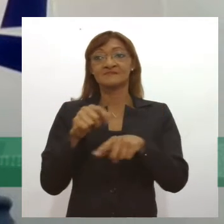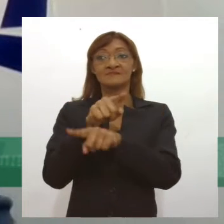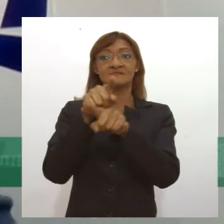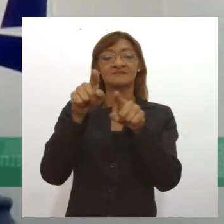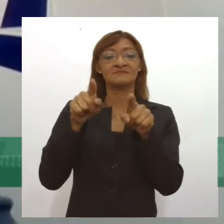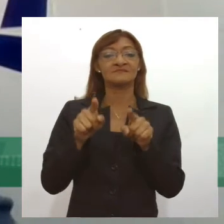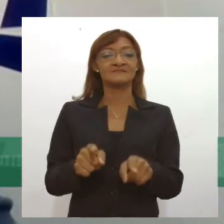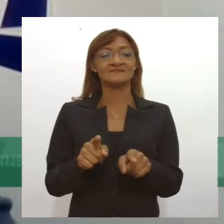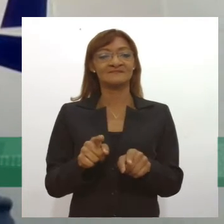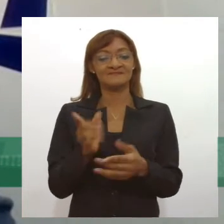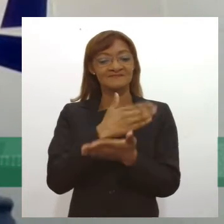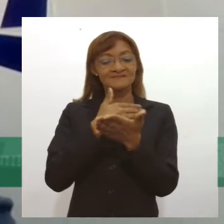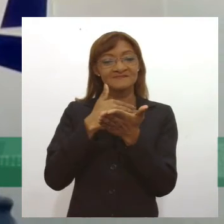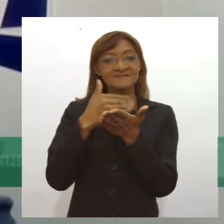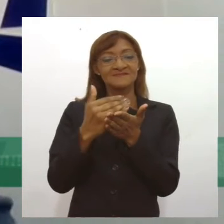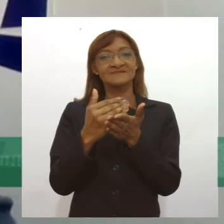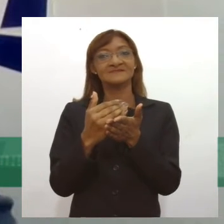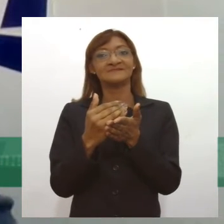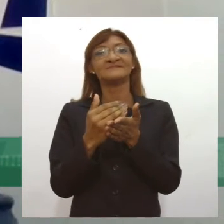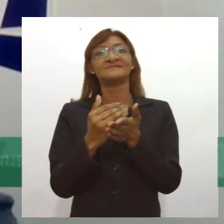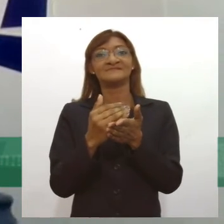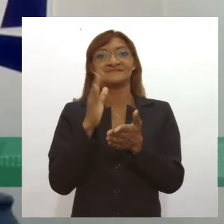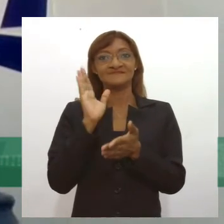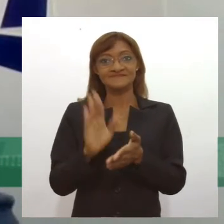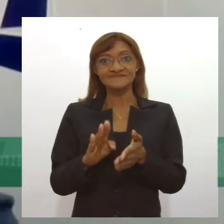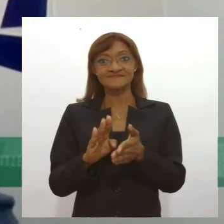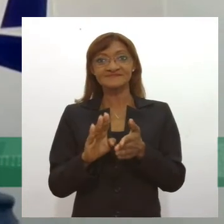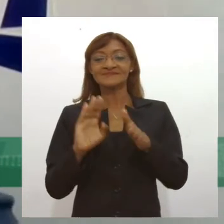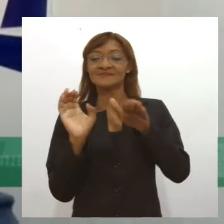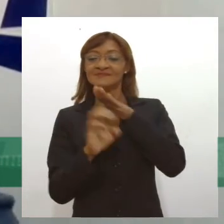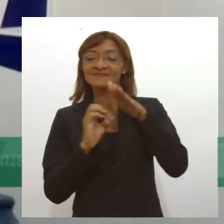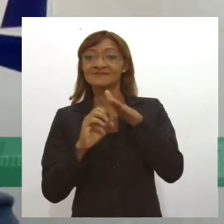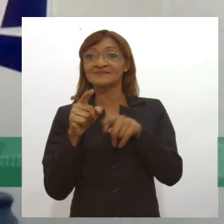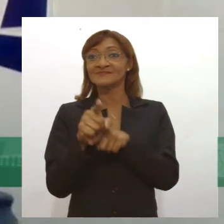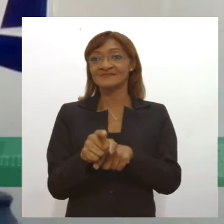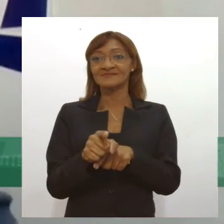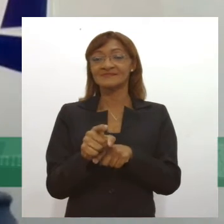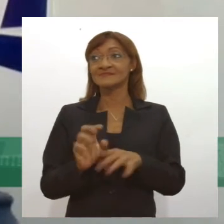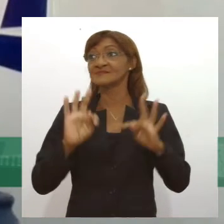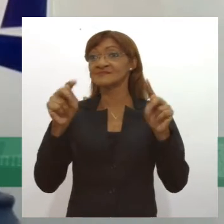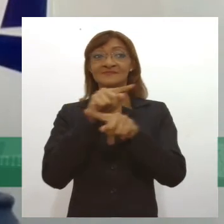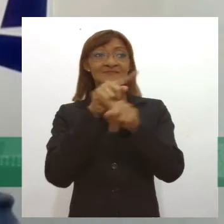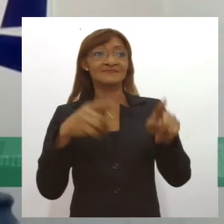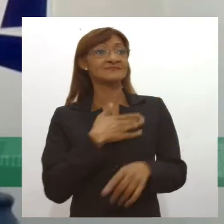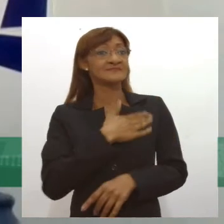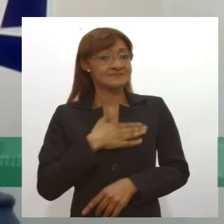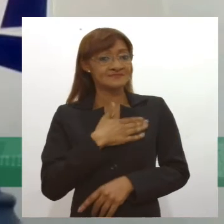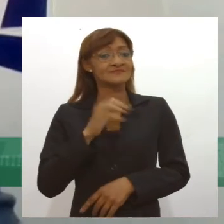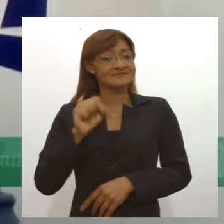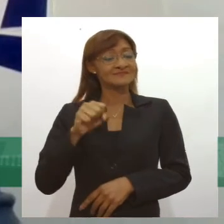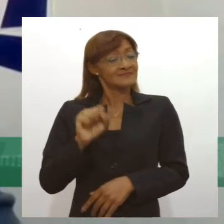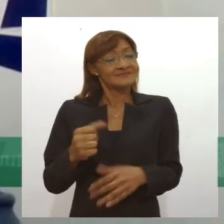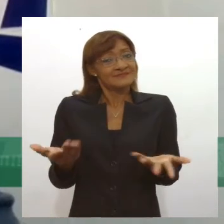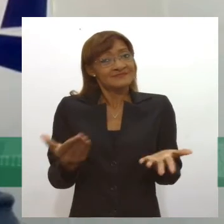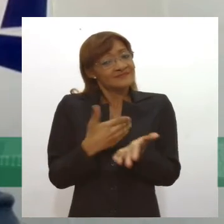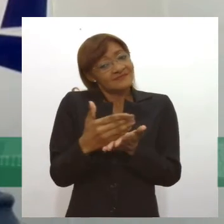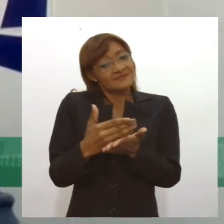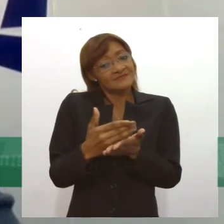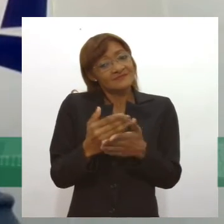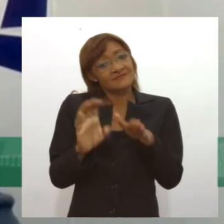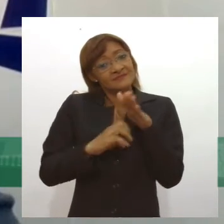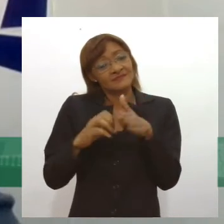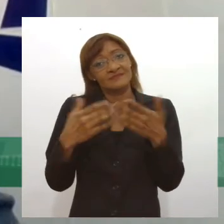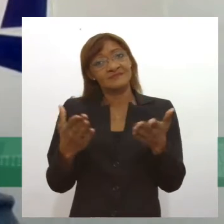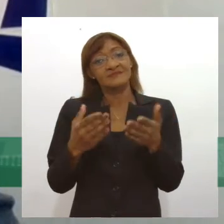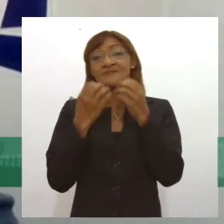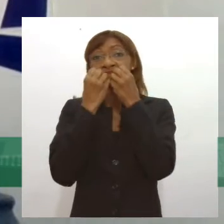tornar uma startup, né? Então, que todo mundo gostaria de ser, né, uma startup. Mas isso é muito benéfico